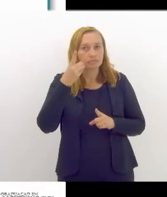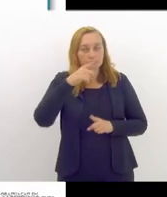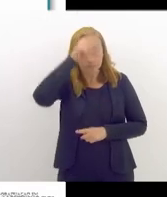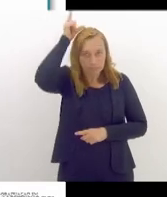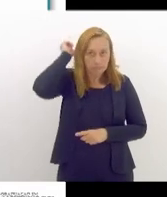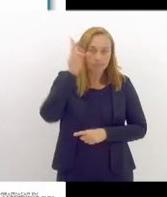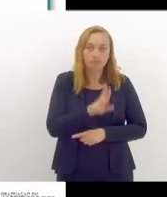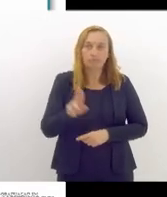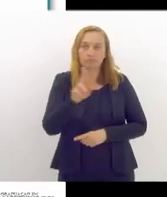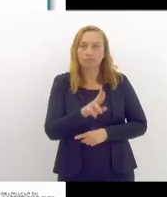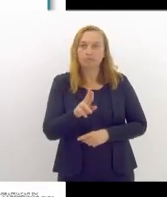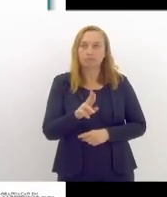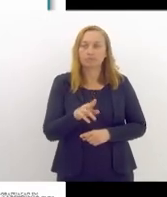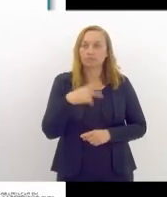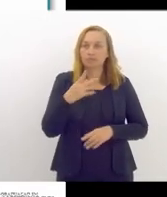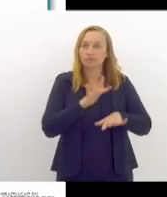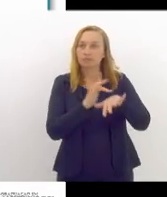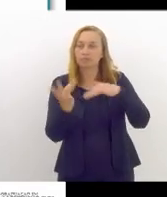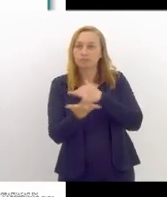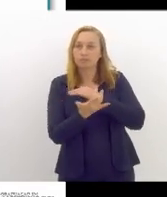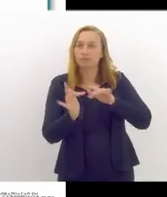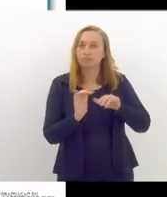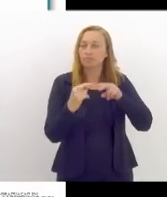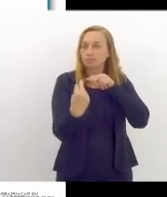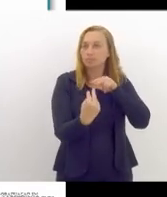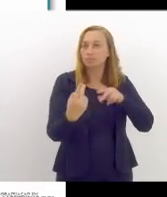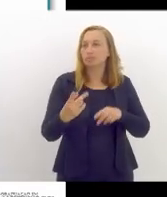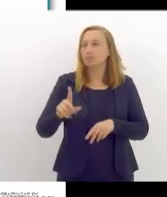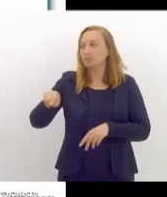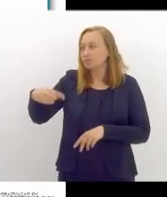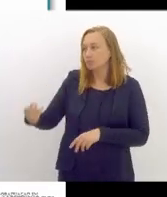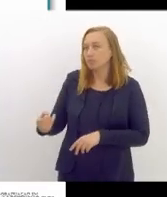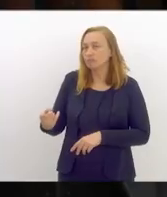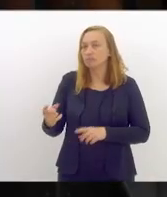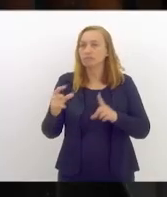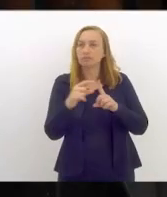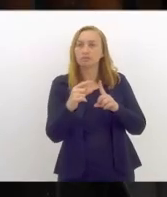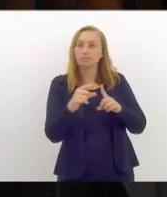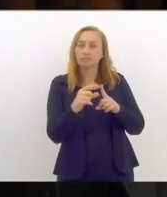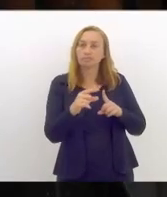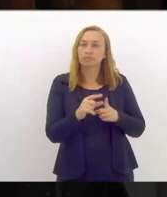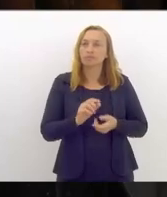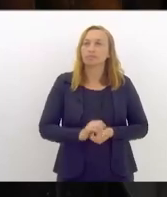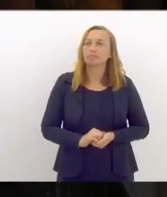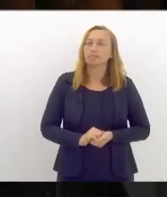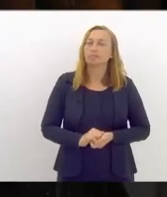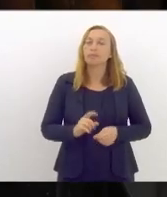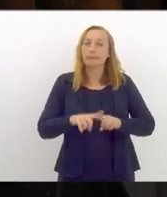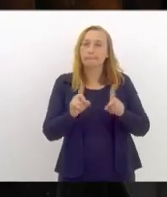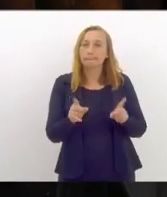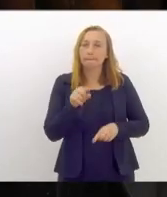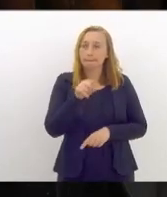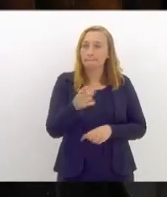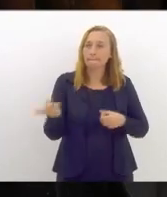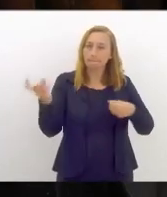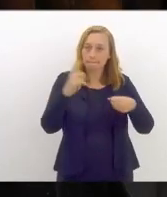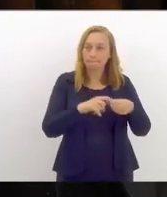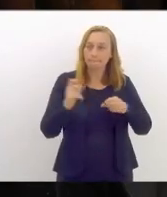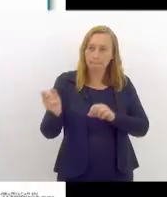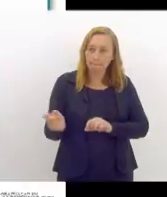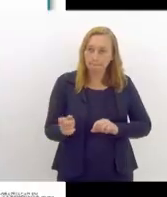chama de meio digital o deputado Luís Paulo usa um outro uma outra terminologia né mas ali volta por